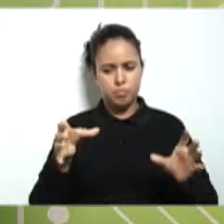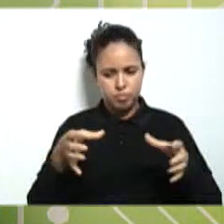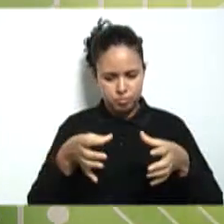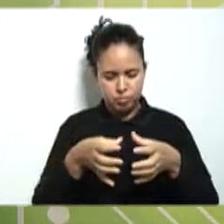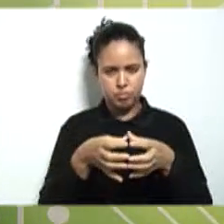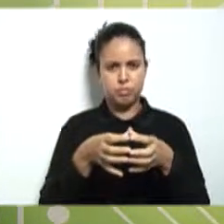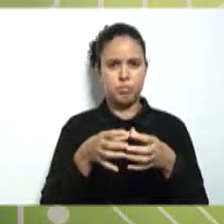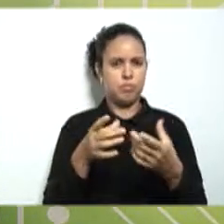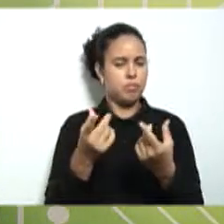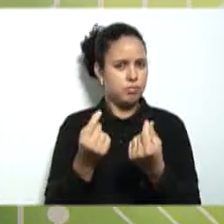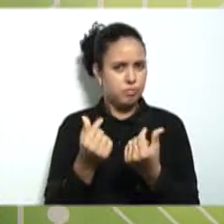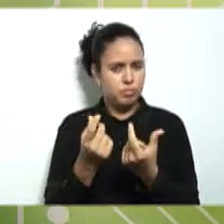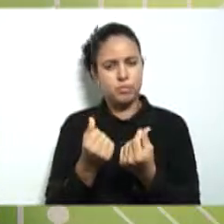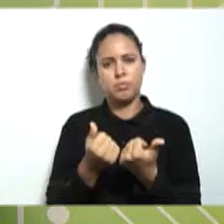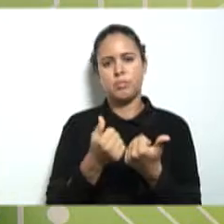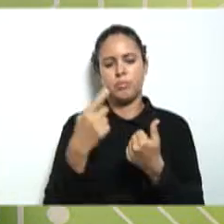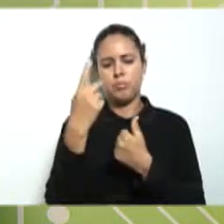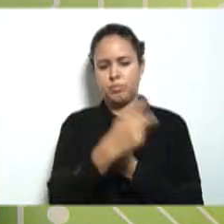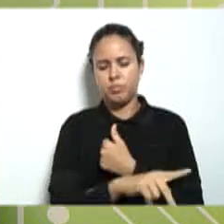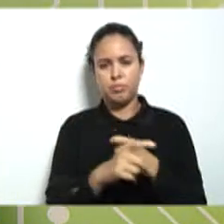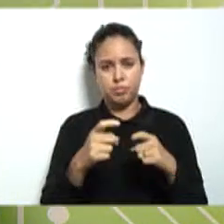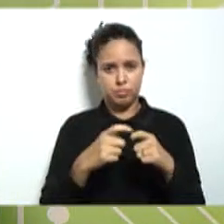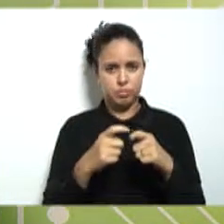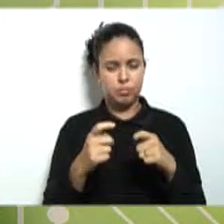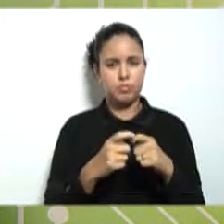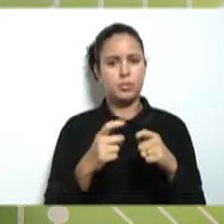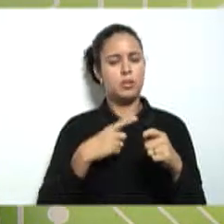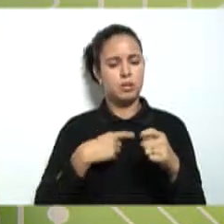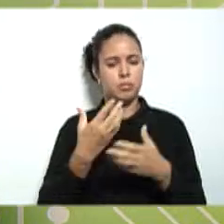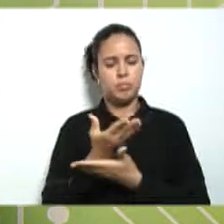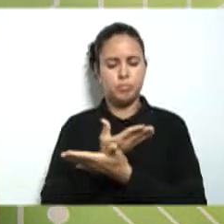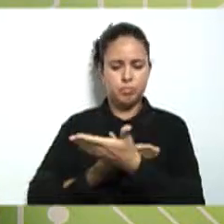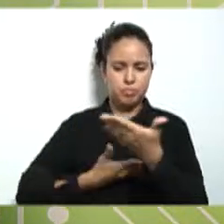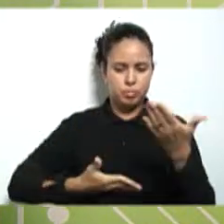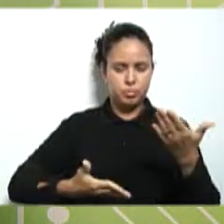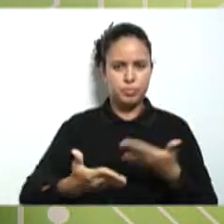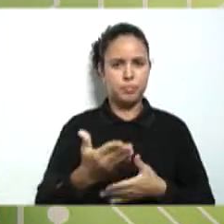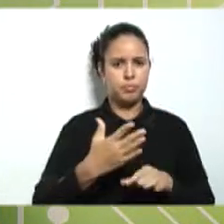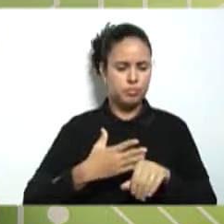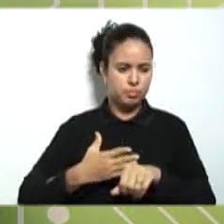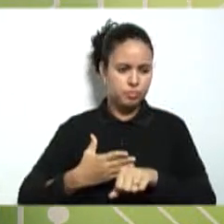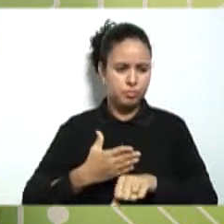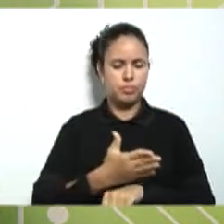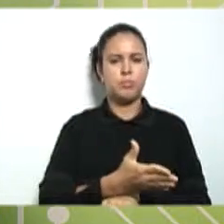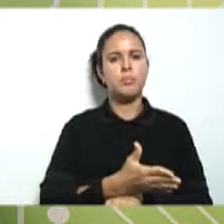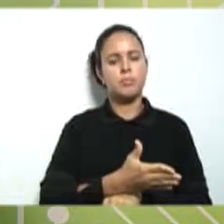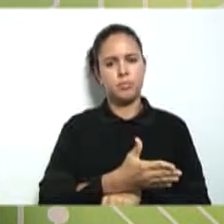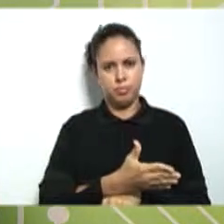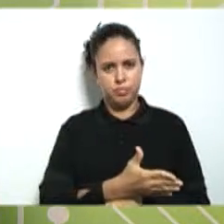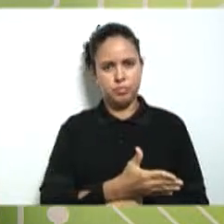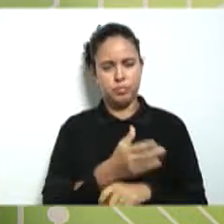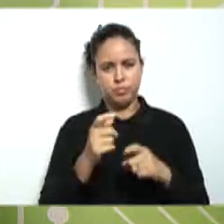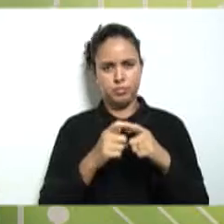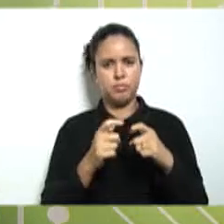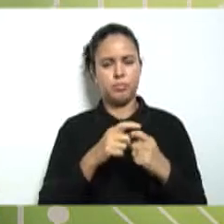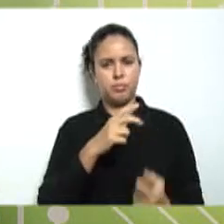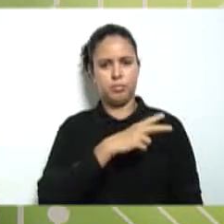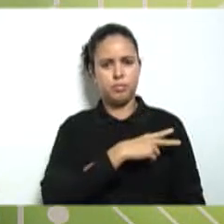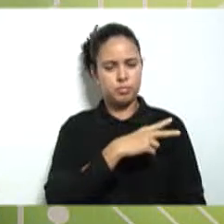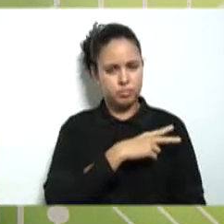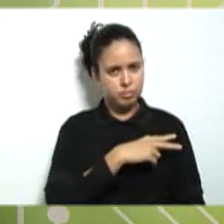mais vantajoso para a população. Aí existe um ganho mútuo, a população às vezes consegue um acesso à medicina privada de uma maneira